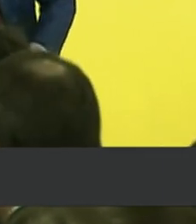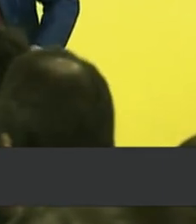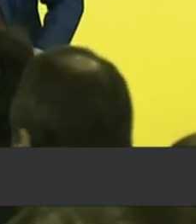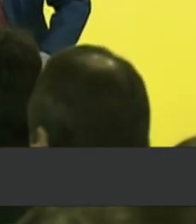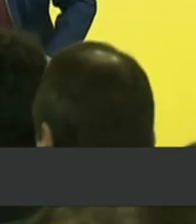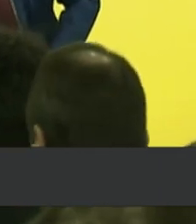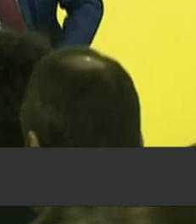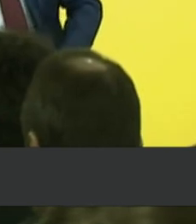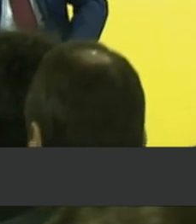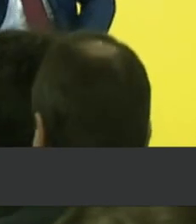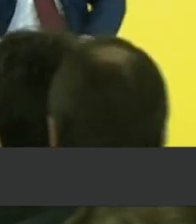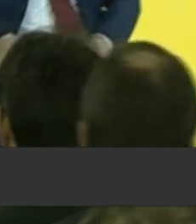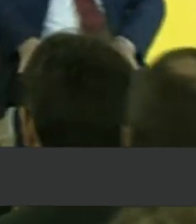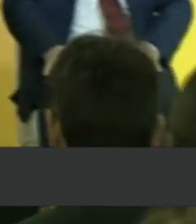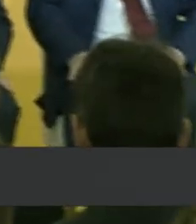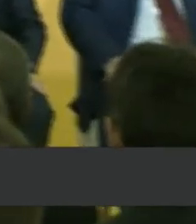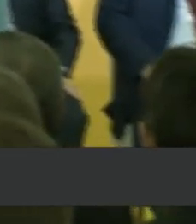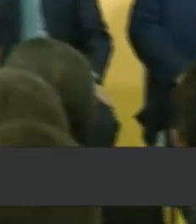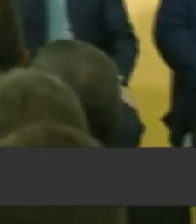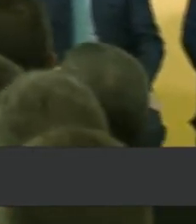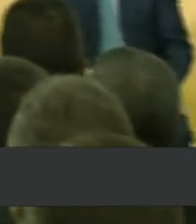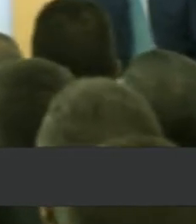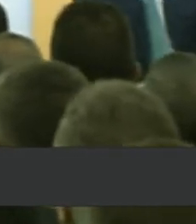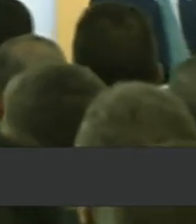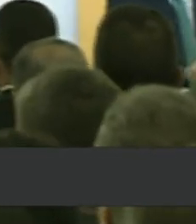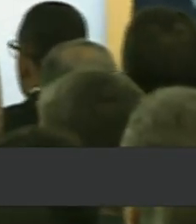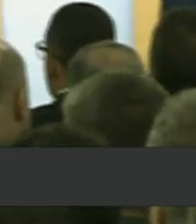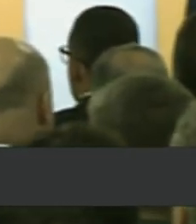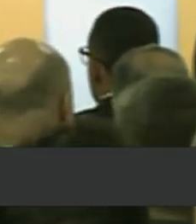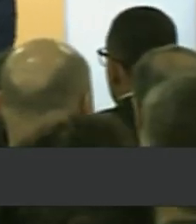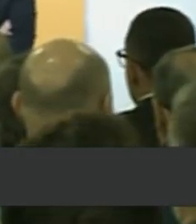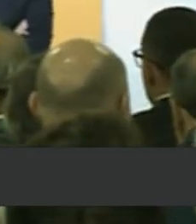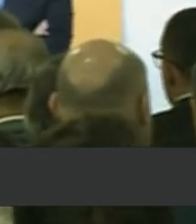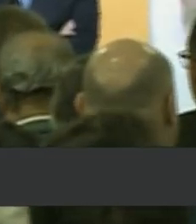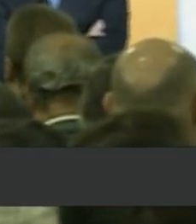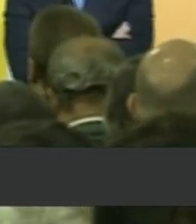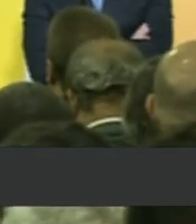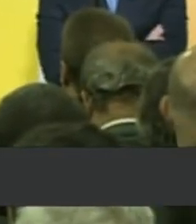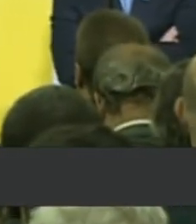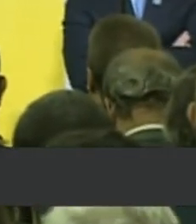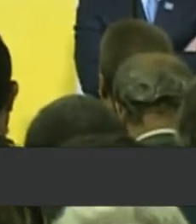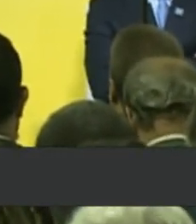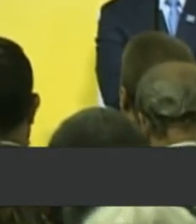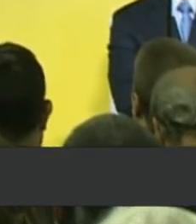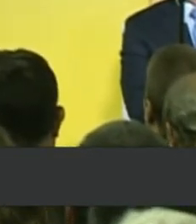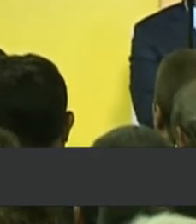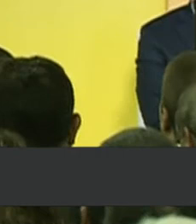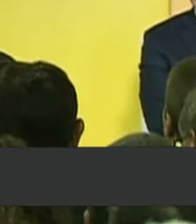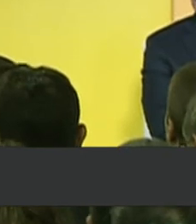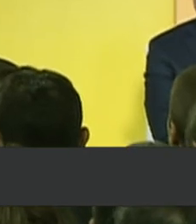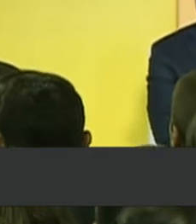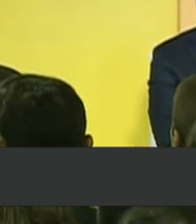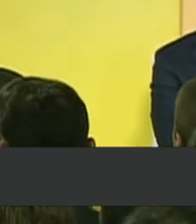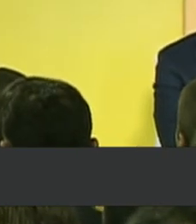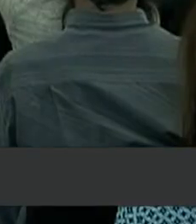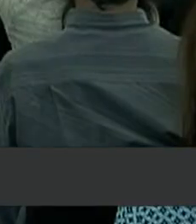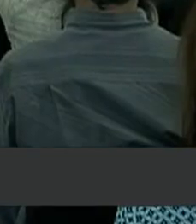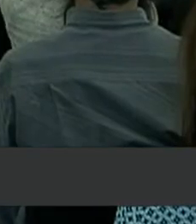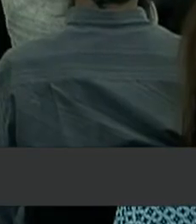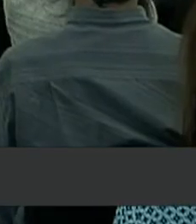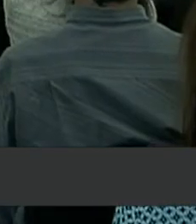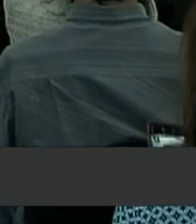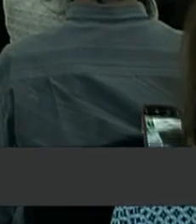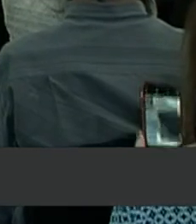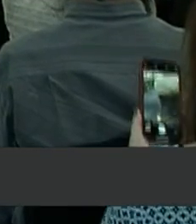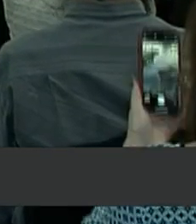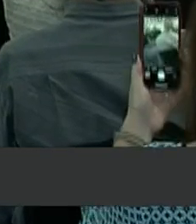Senhoras e senhores, o presidente da República, Michel Temer. Olha, eu quero inicialmente